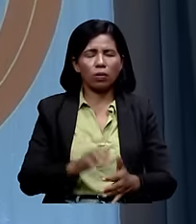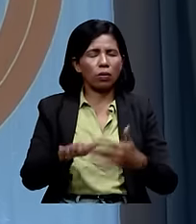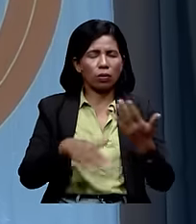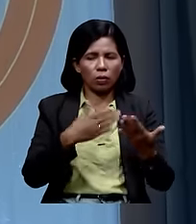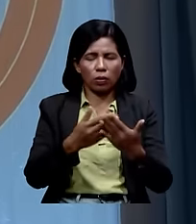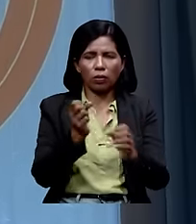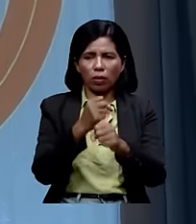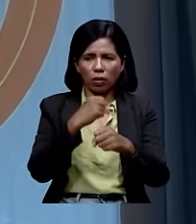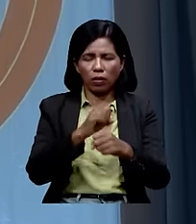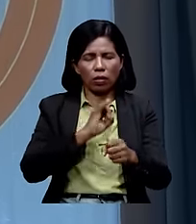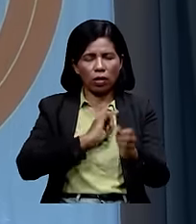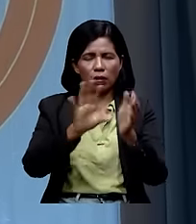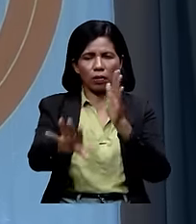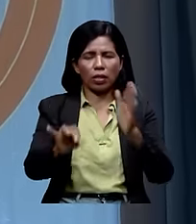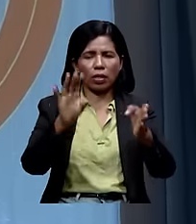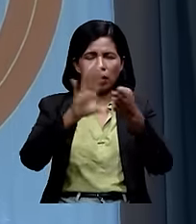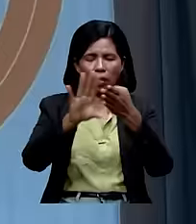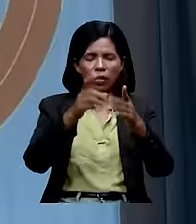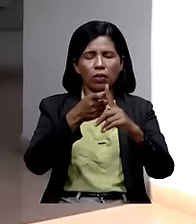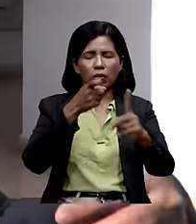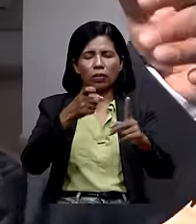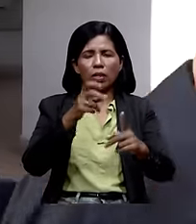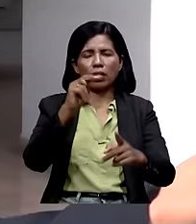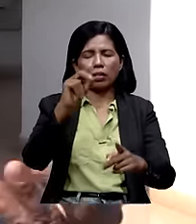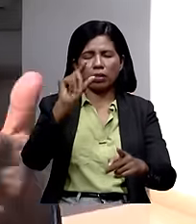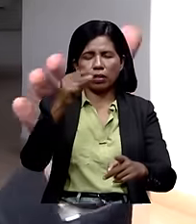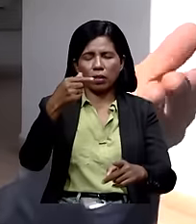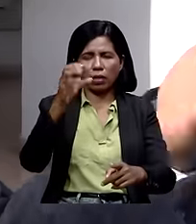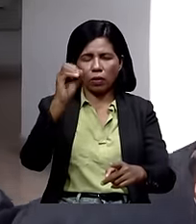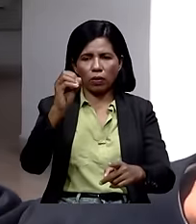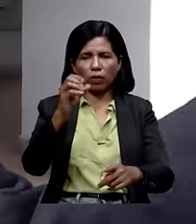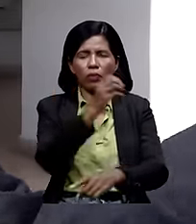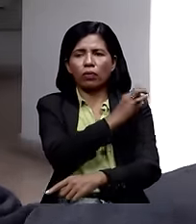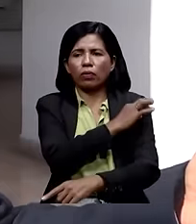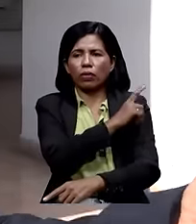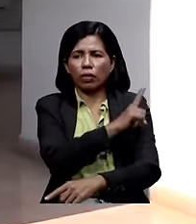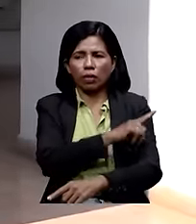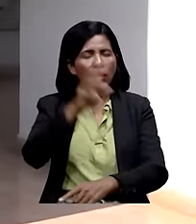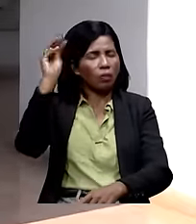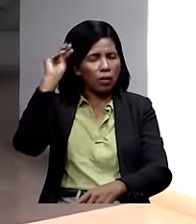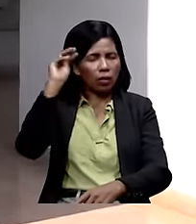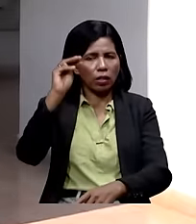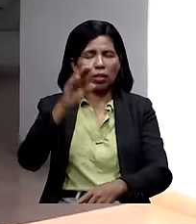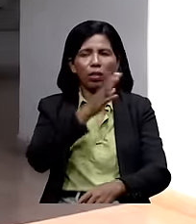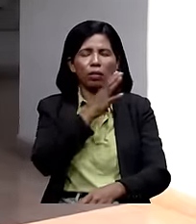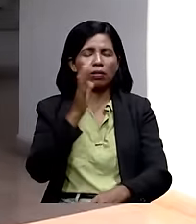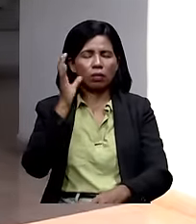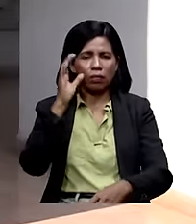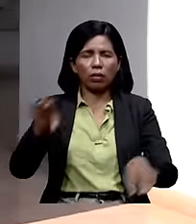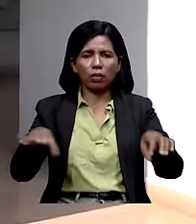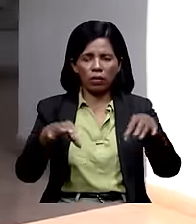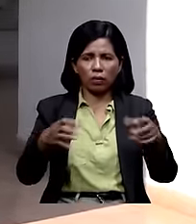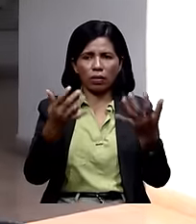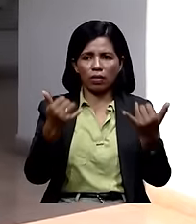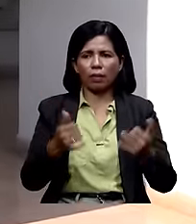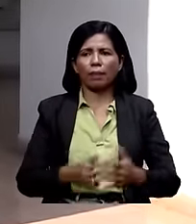halo, au hetam karta ida usi NGO fontil, de ham katak apresia ministerio agrikultura nini servisu durante ne,